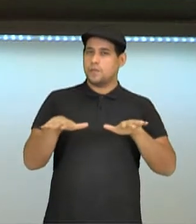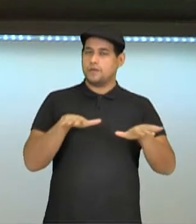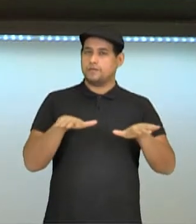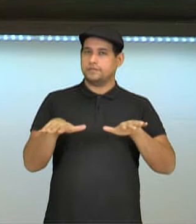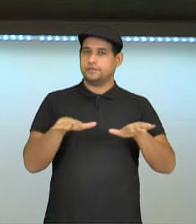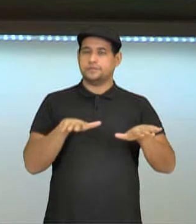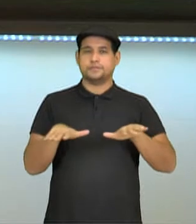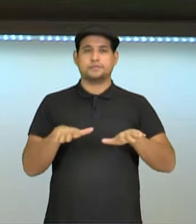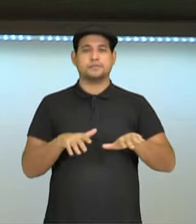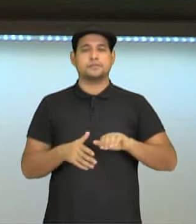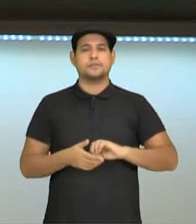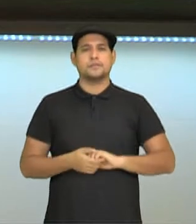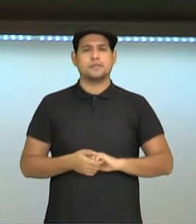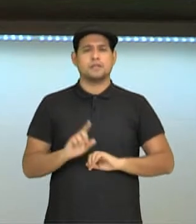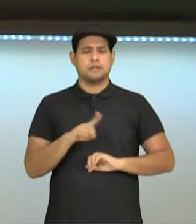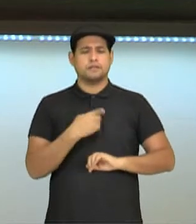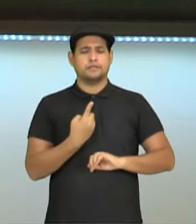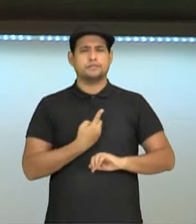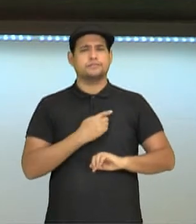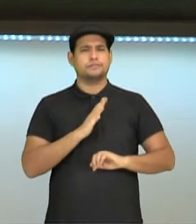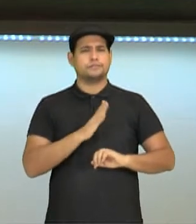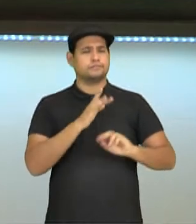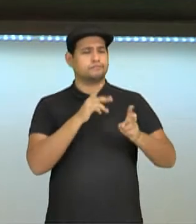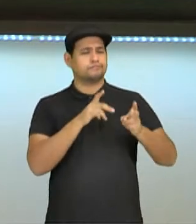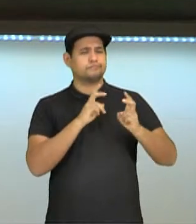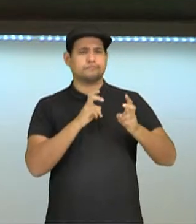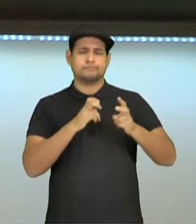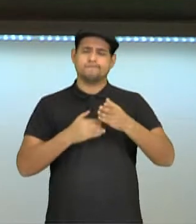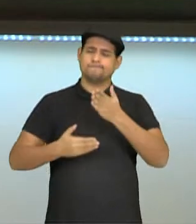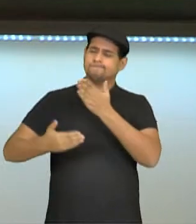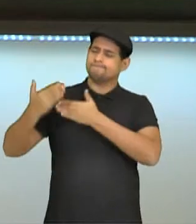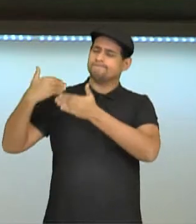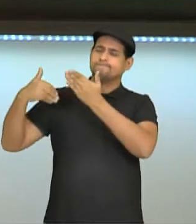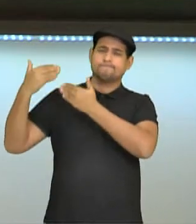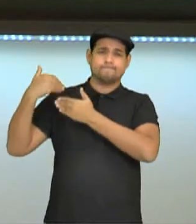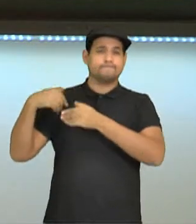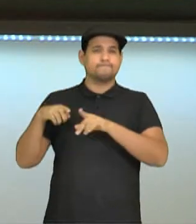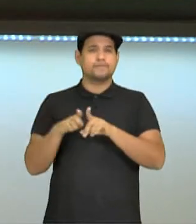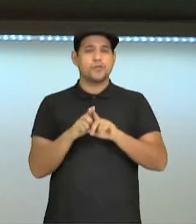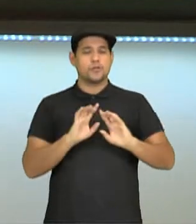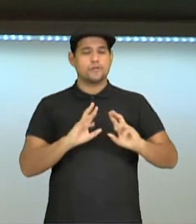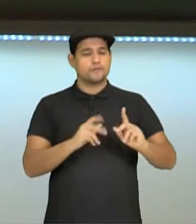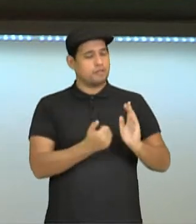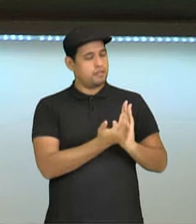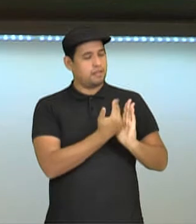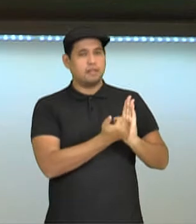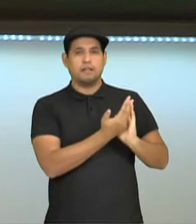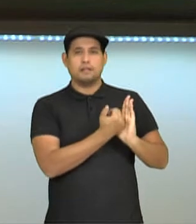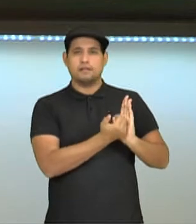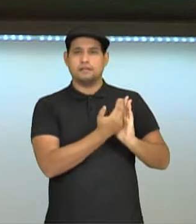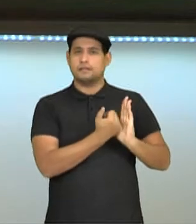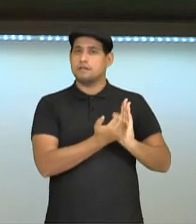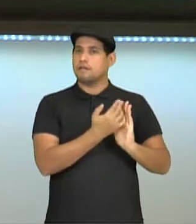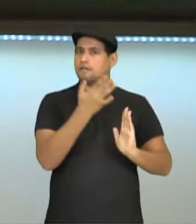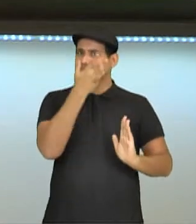A gente observa que desde a pré-história, nos seus desenhos, o homem já procurava